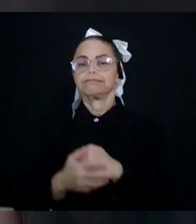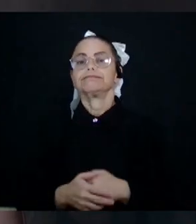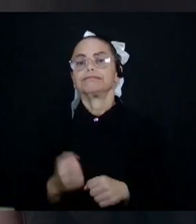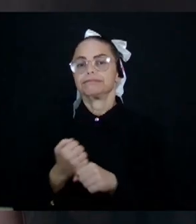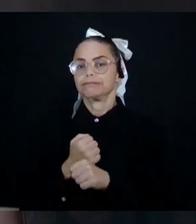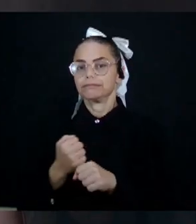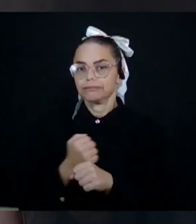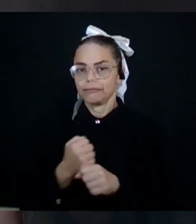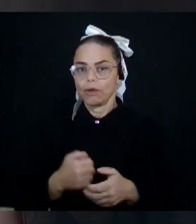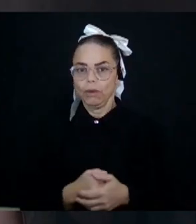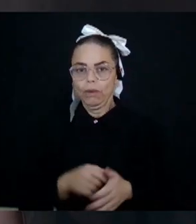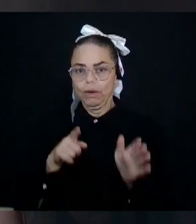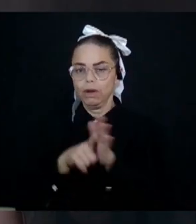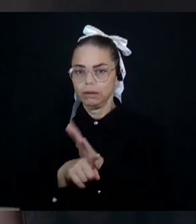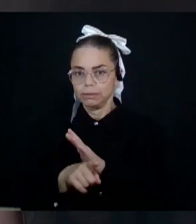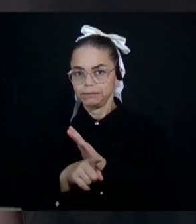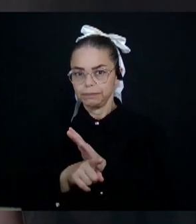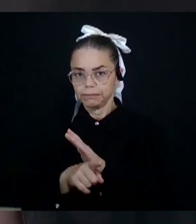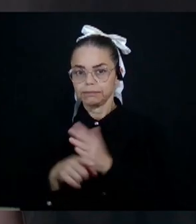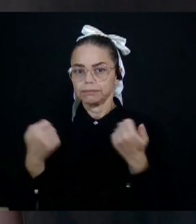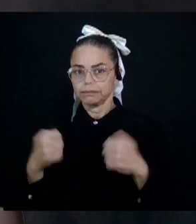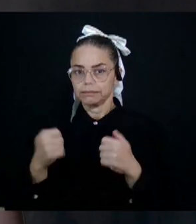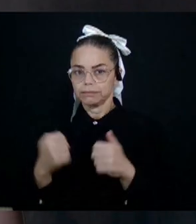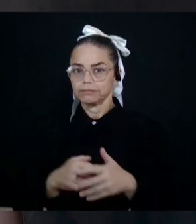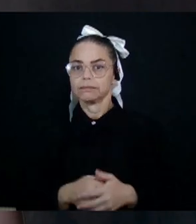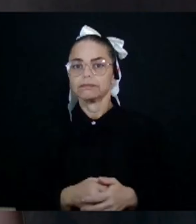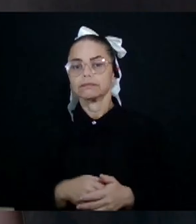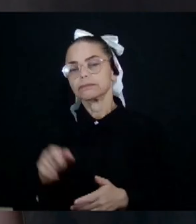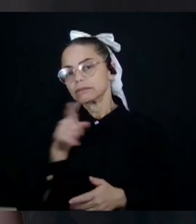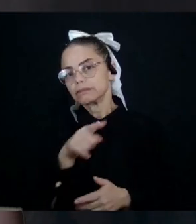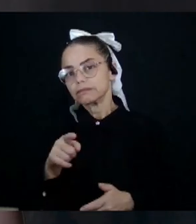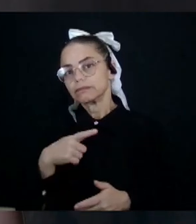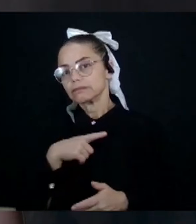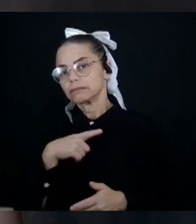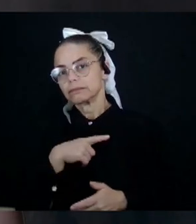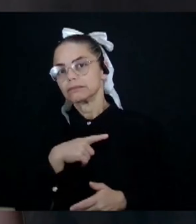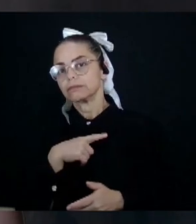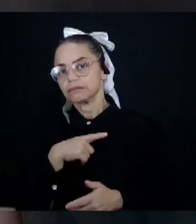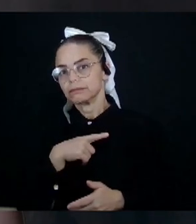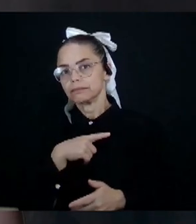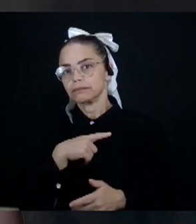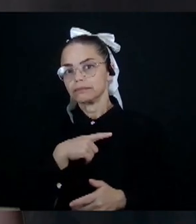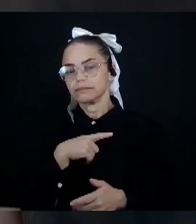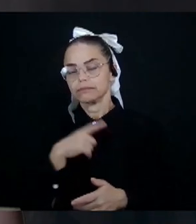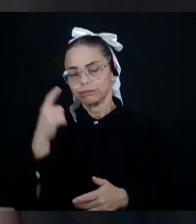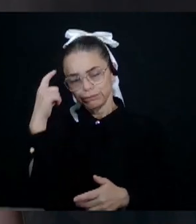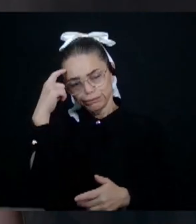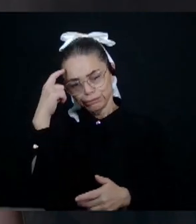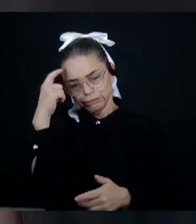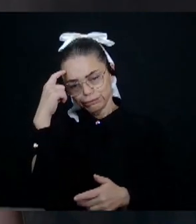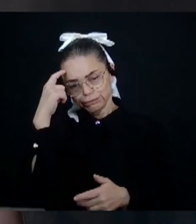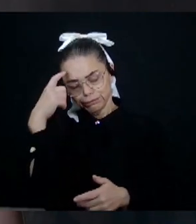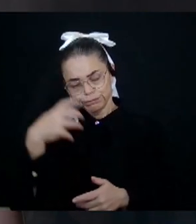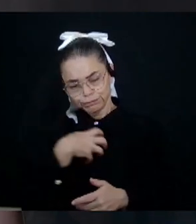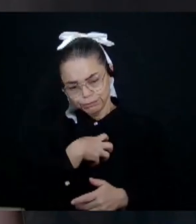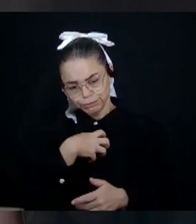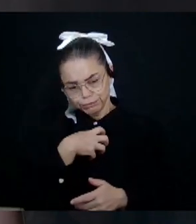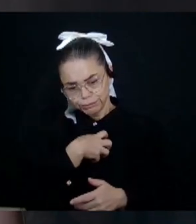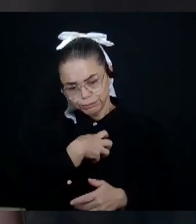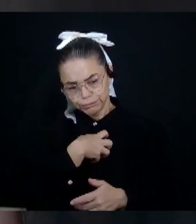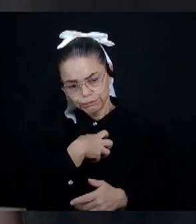a pergunta acho que precisa ser feita é: "Por que é que eu estou tendo esses pensamentos, essas sensações físicas e